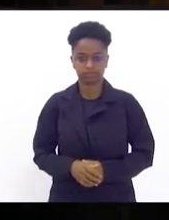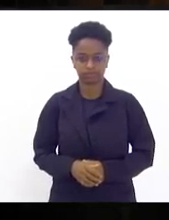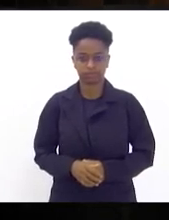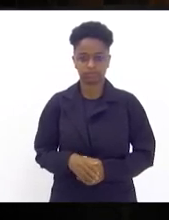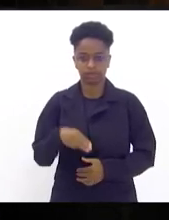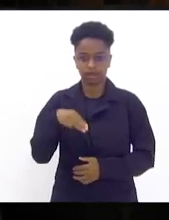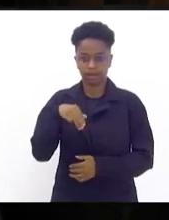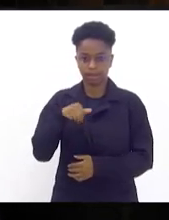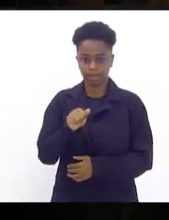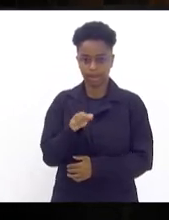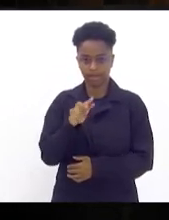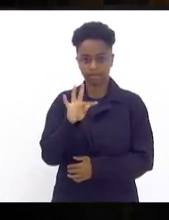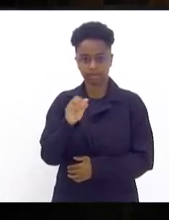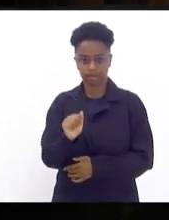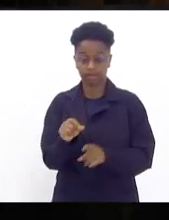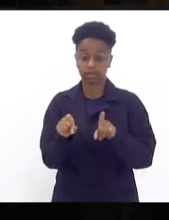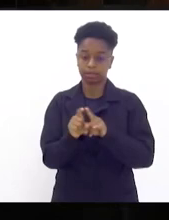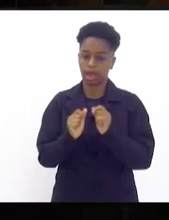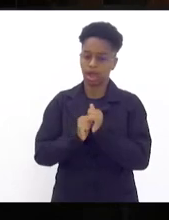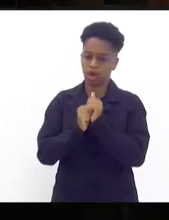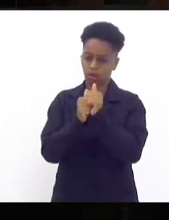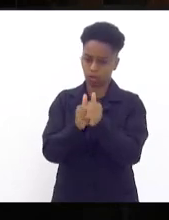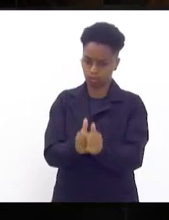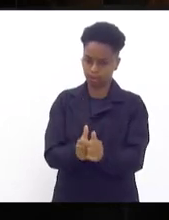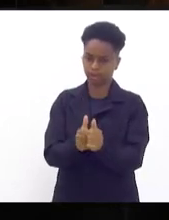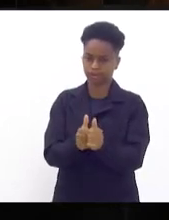acompanha também isso de perto.